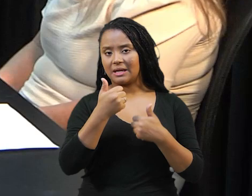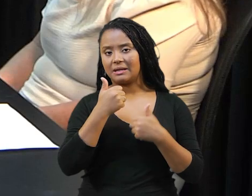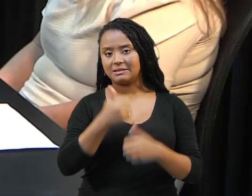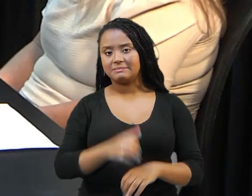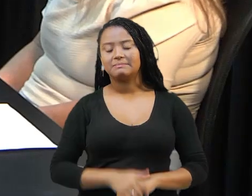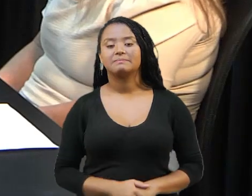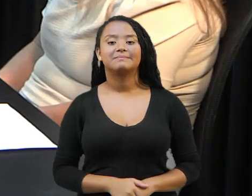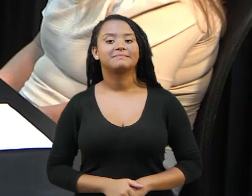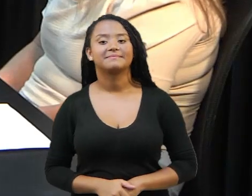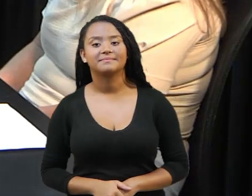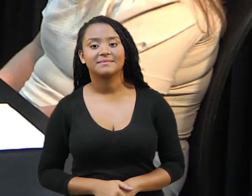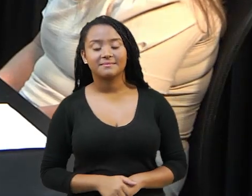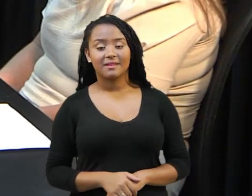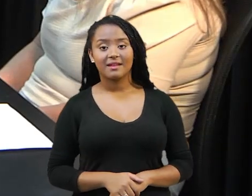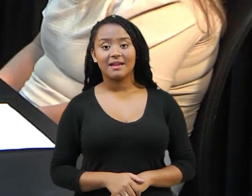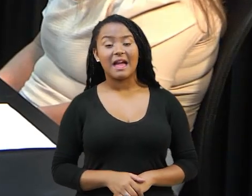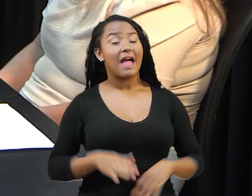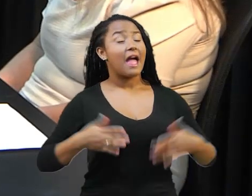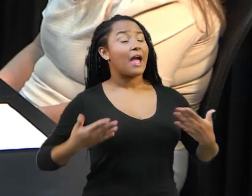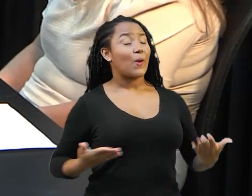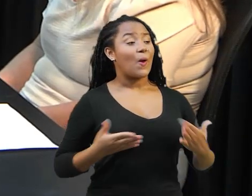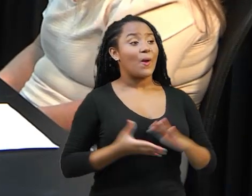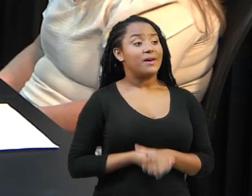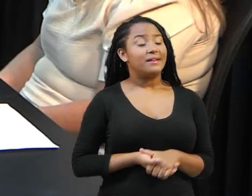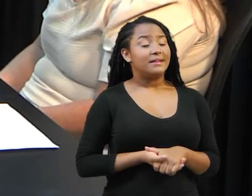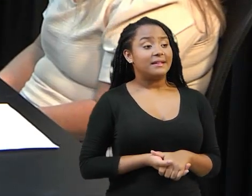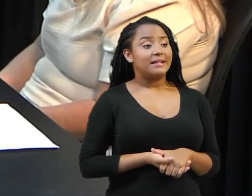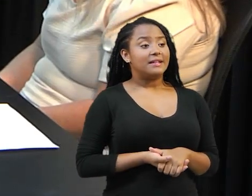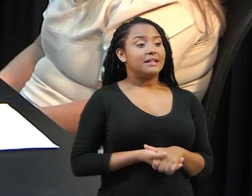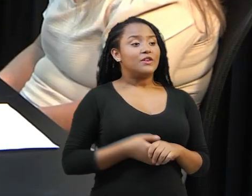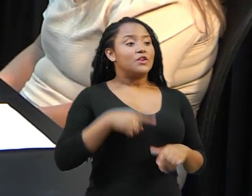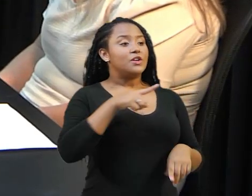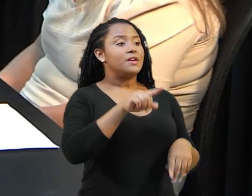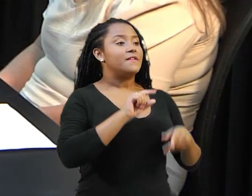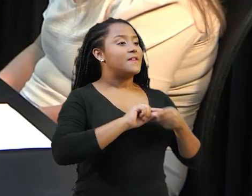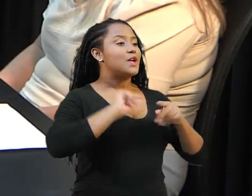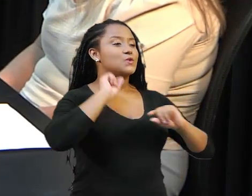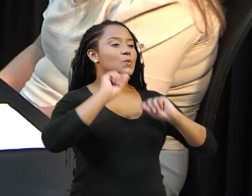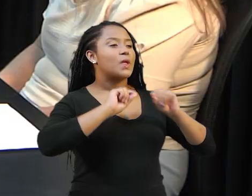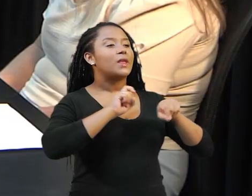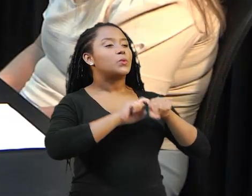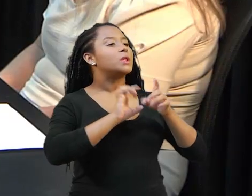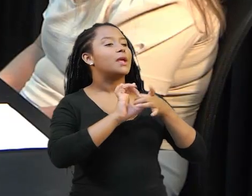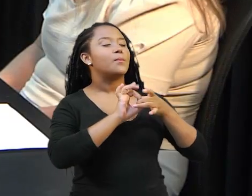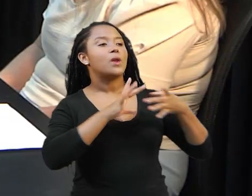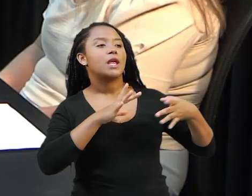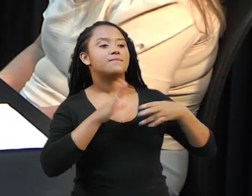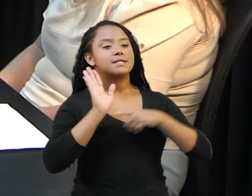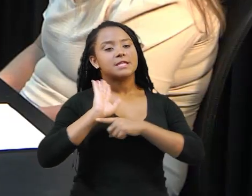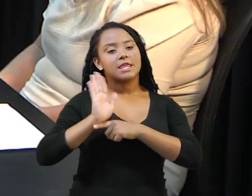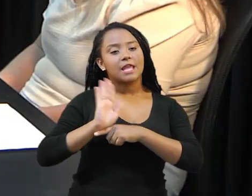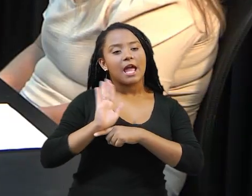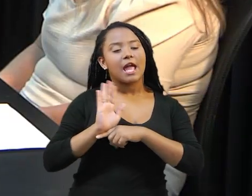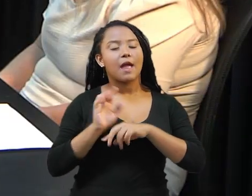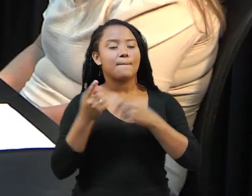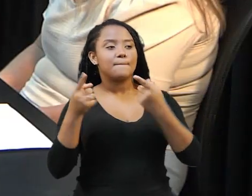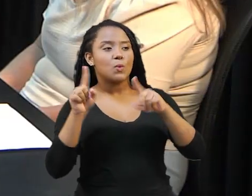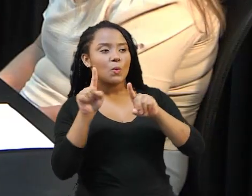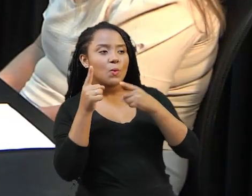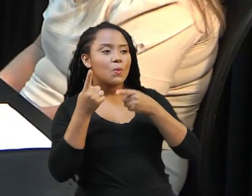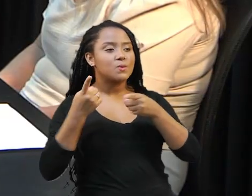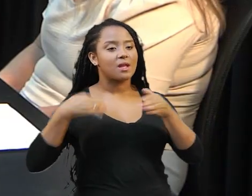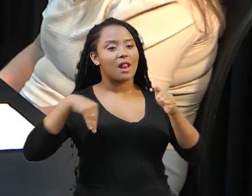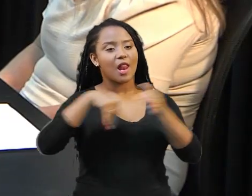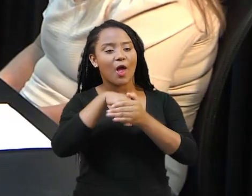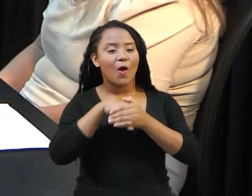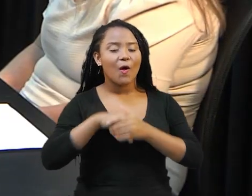bem. Agora, o que faz? Cinema, música, joga uma bola? Como é que